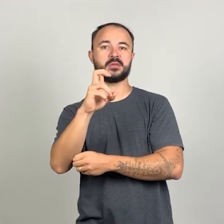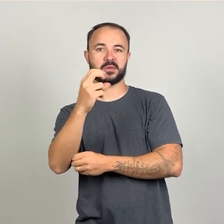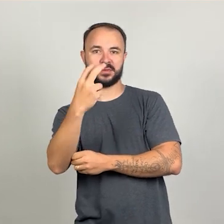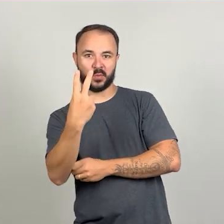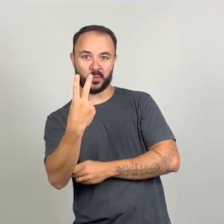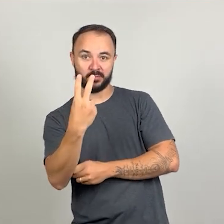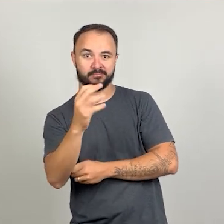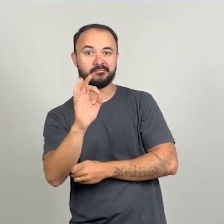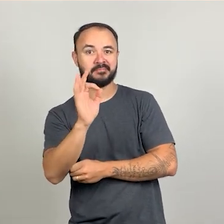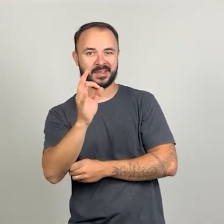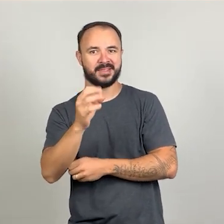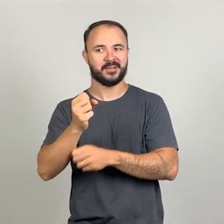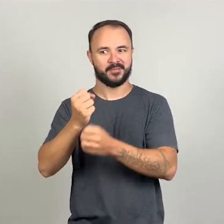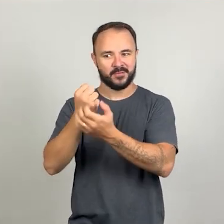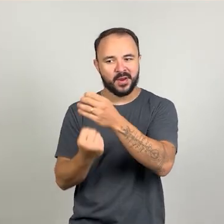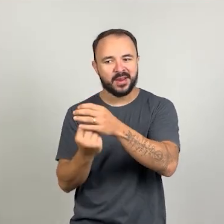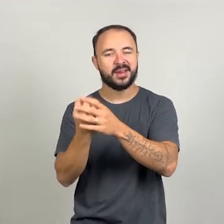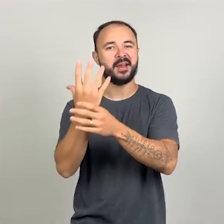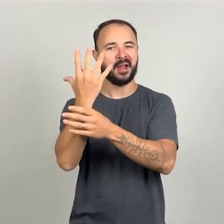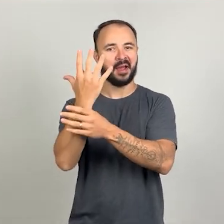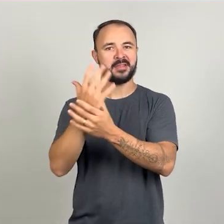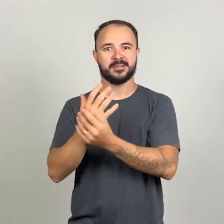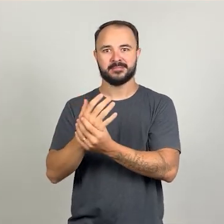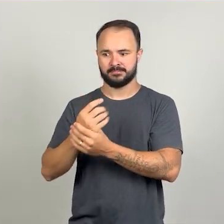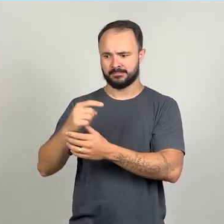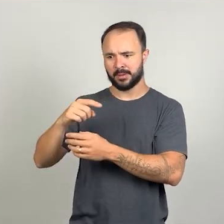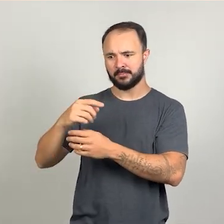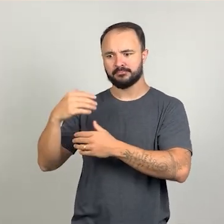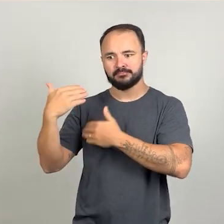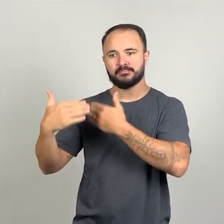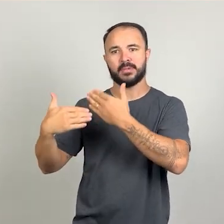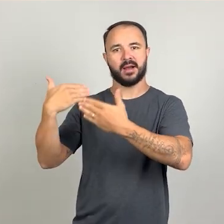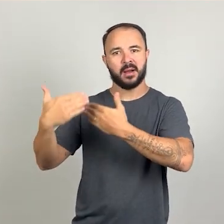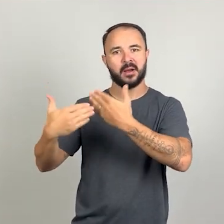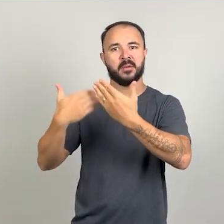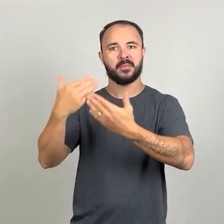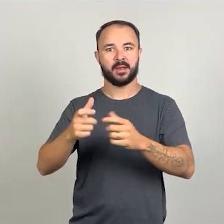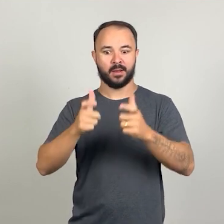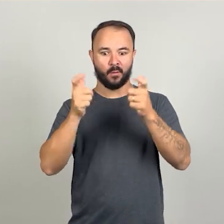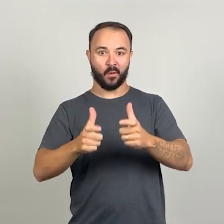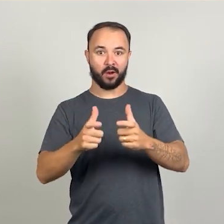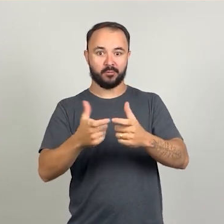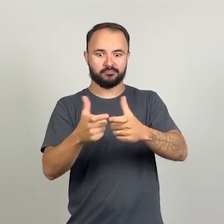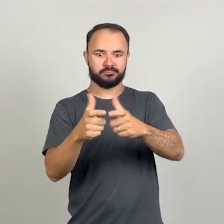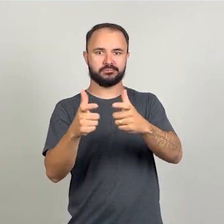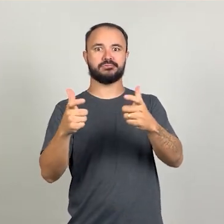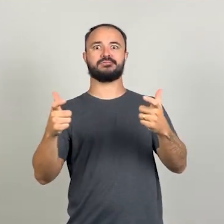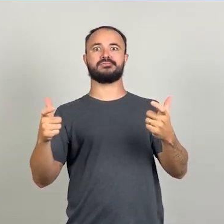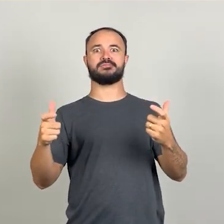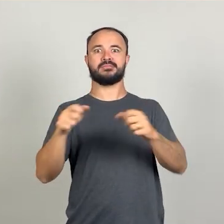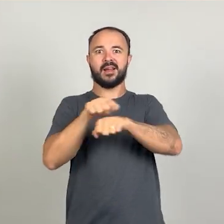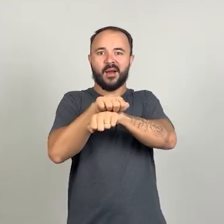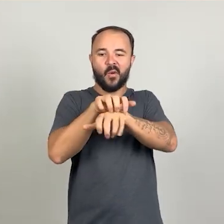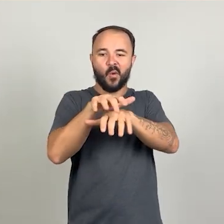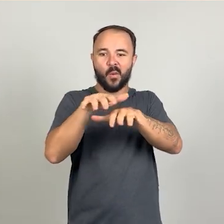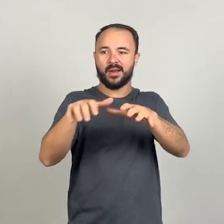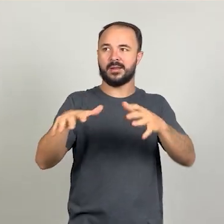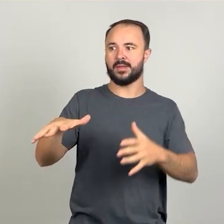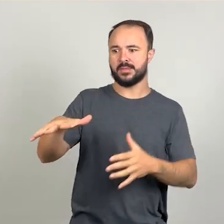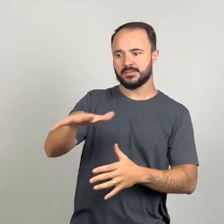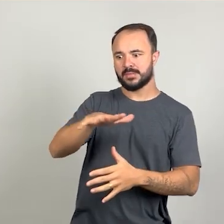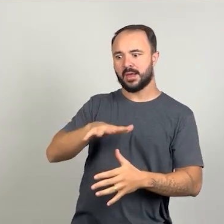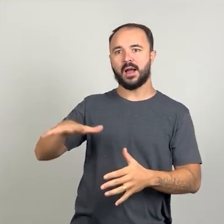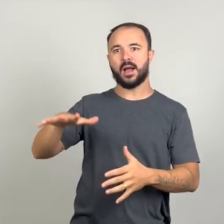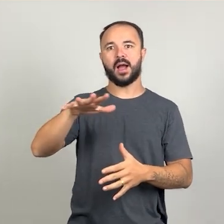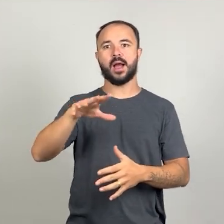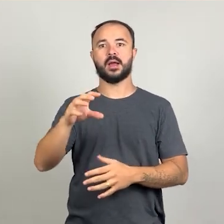1852, né? E após a sua fundação, seu território foi se expandindo, foi crescendo por toda a